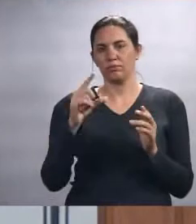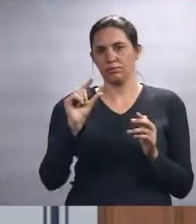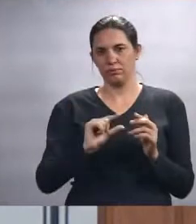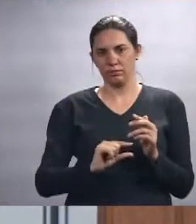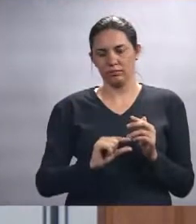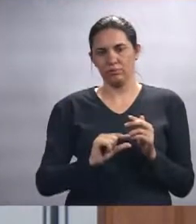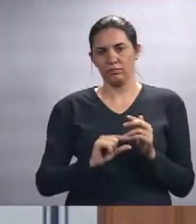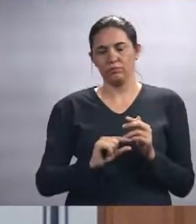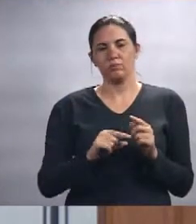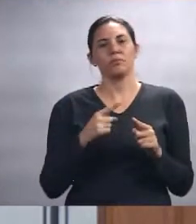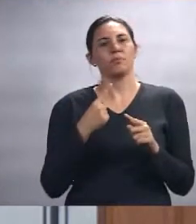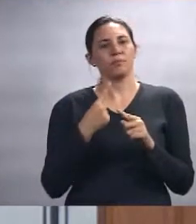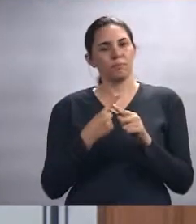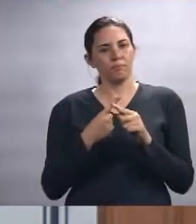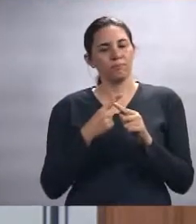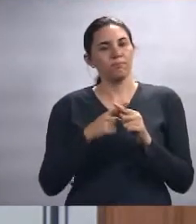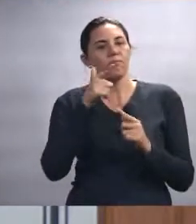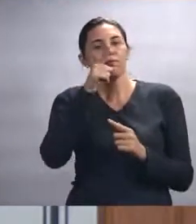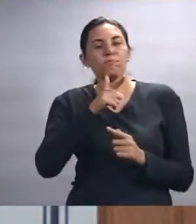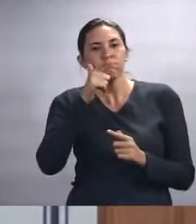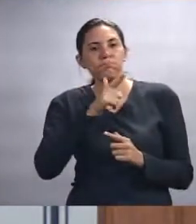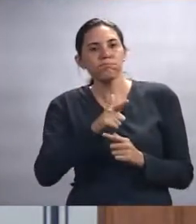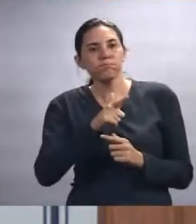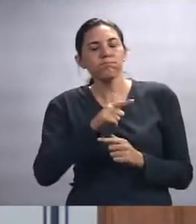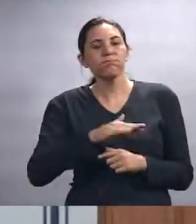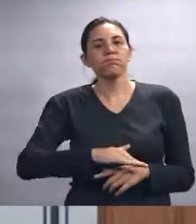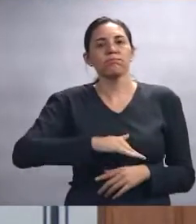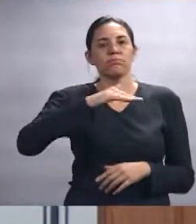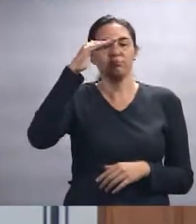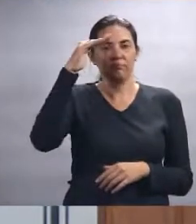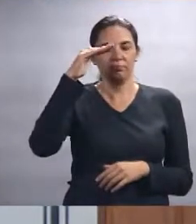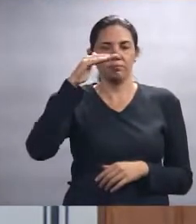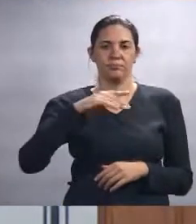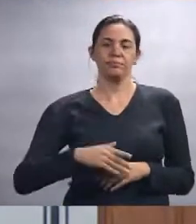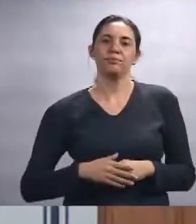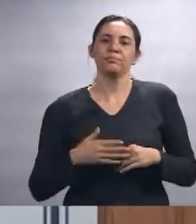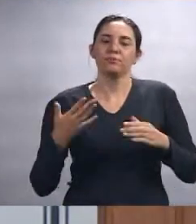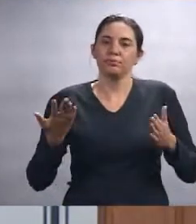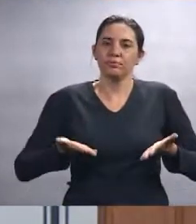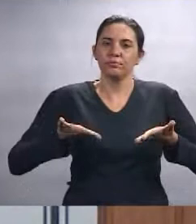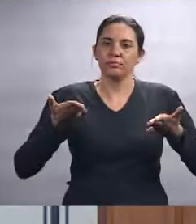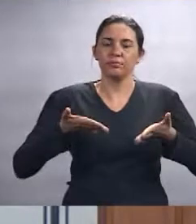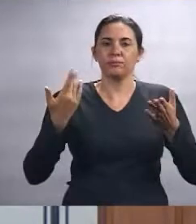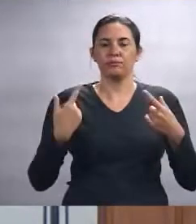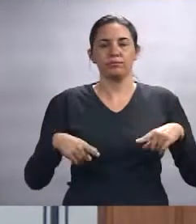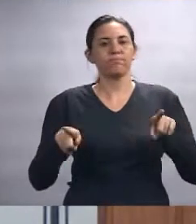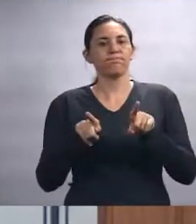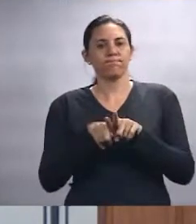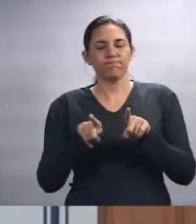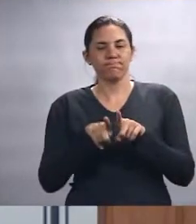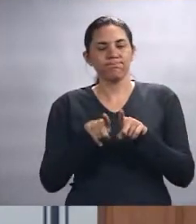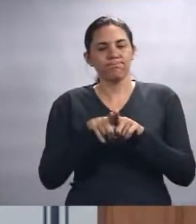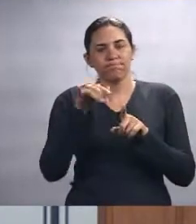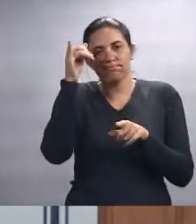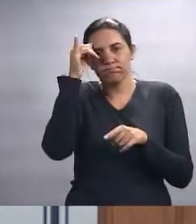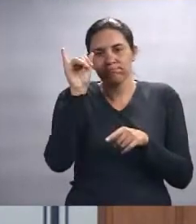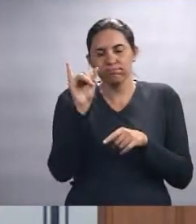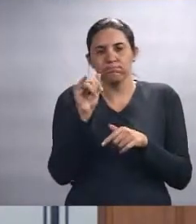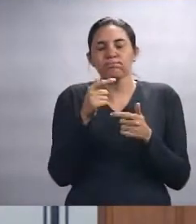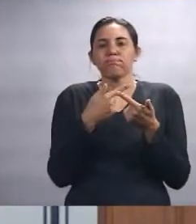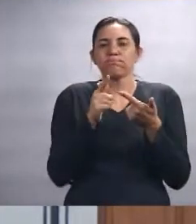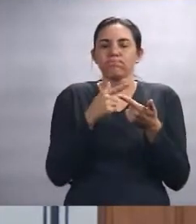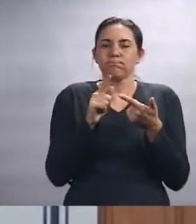que o benefício que ele traz para a cidade e, volto a dizer, e incentiva também o combate a um grande problema